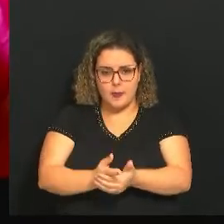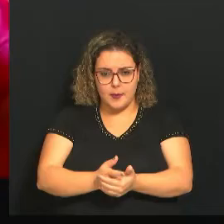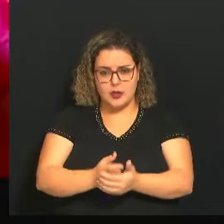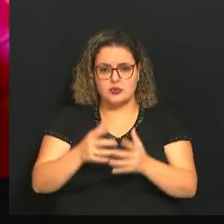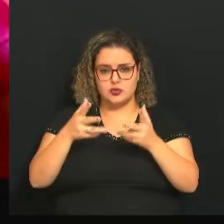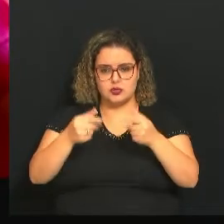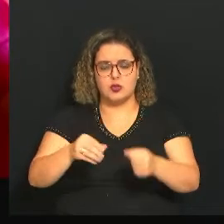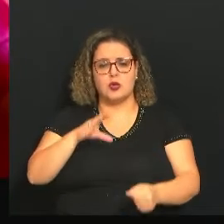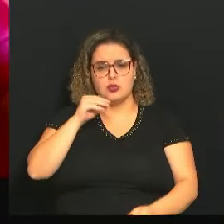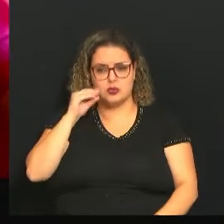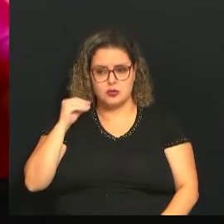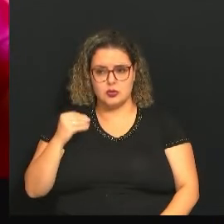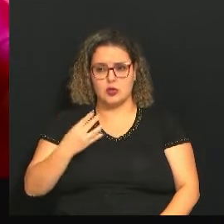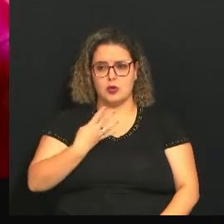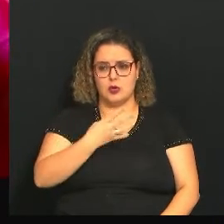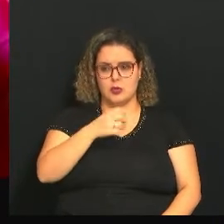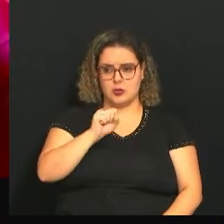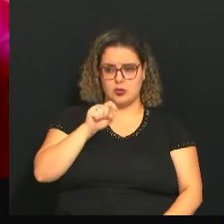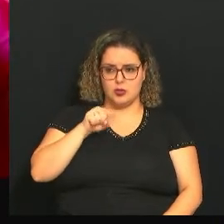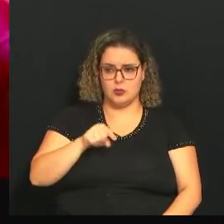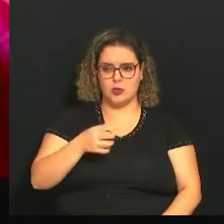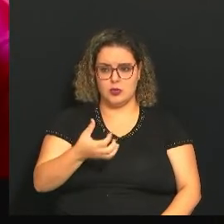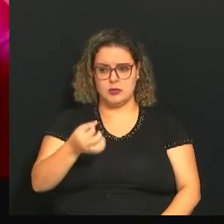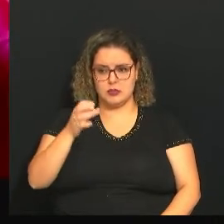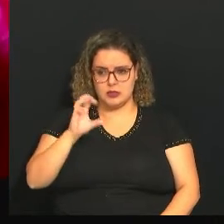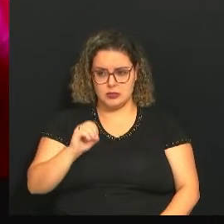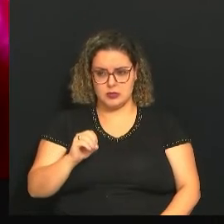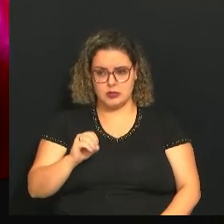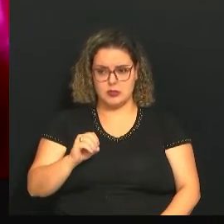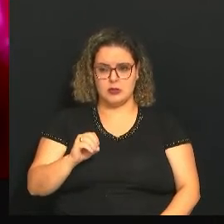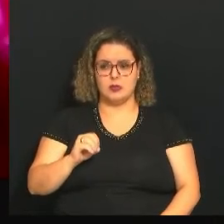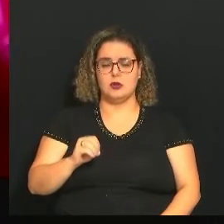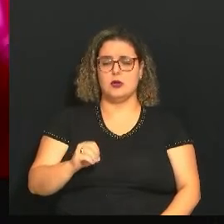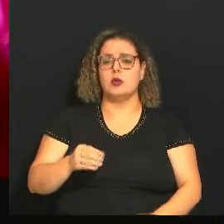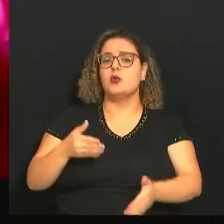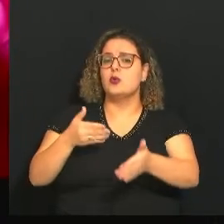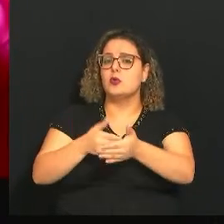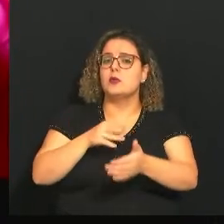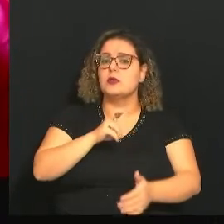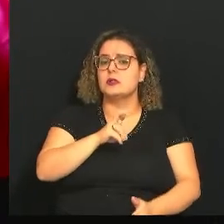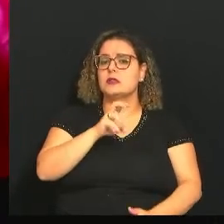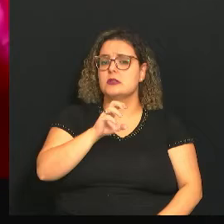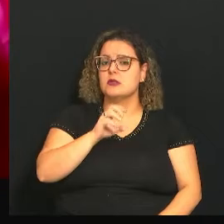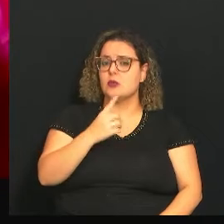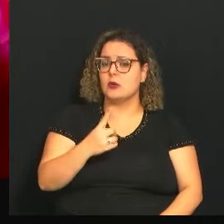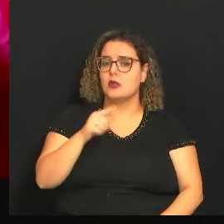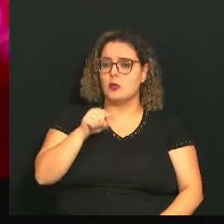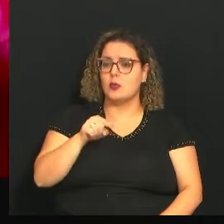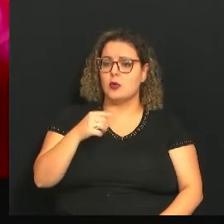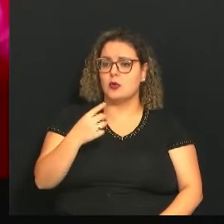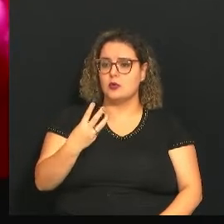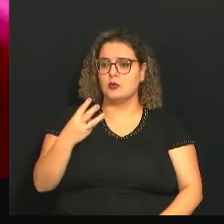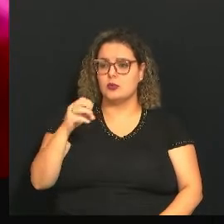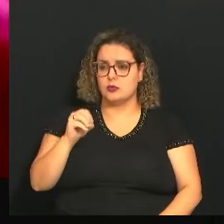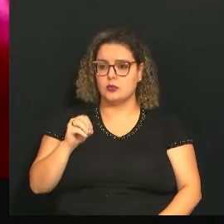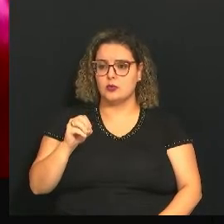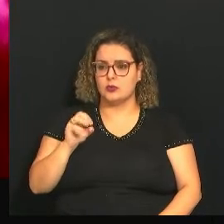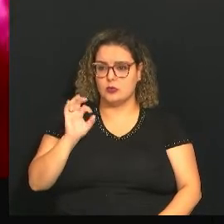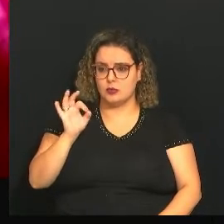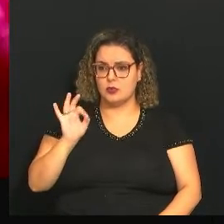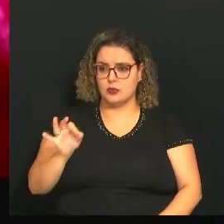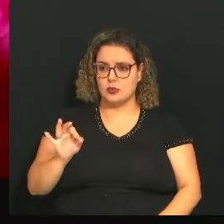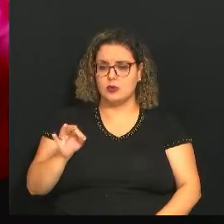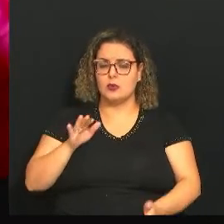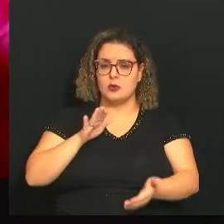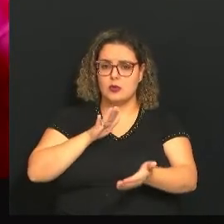48,60, o limite prudencial é 51,30 e o limite máximo de gasto da Lei de Responsabilidade